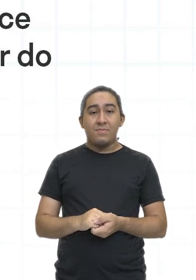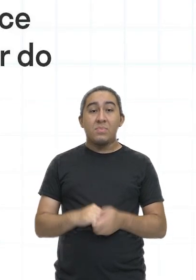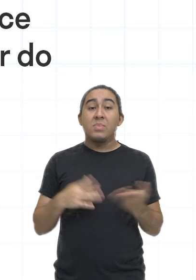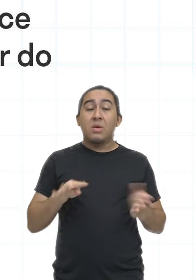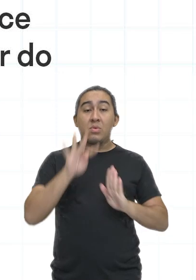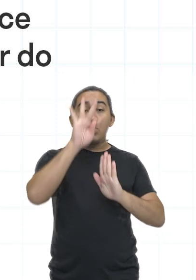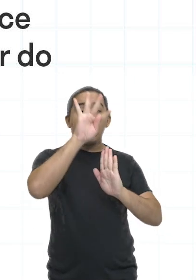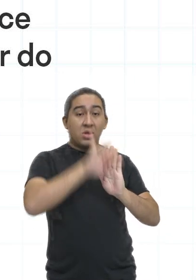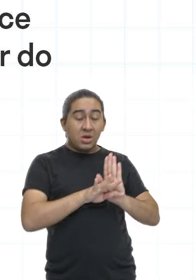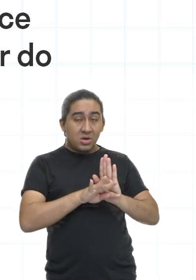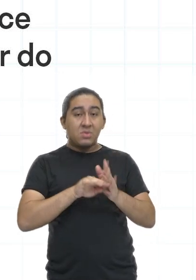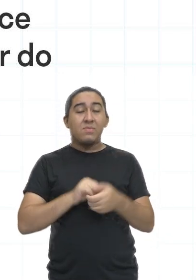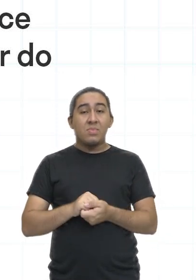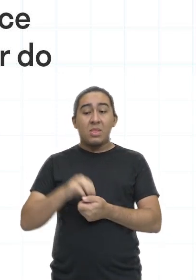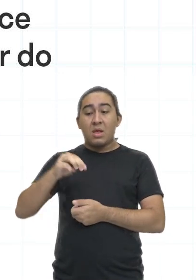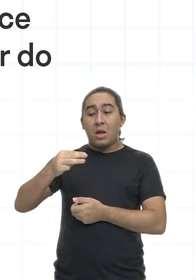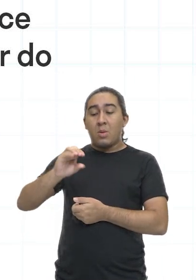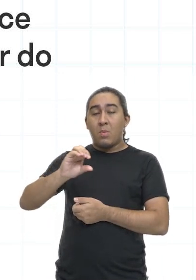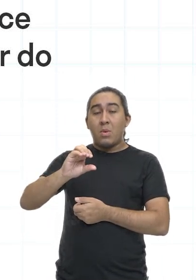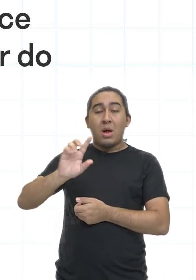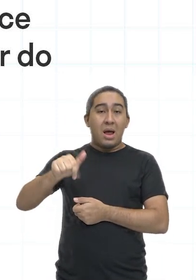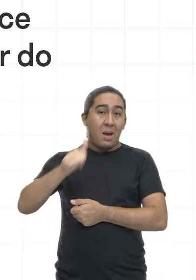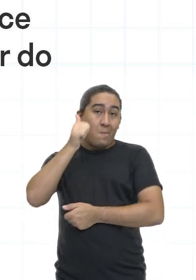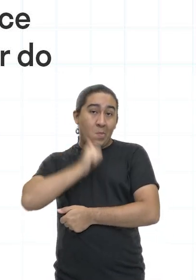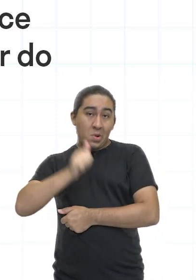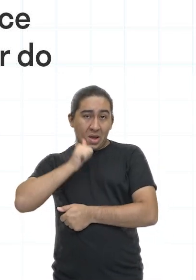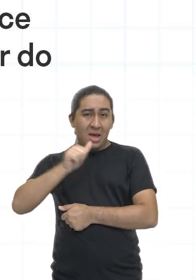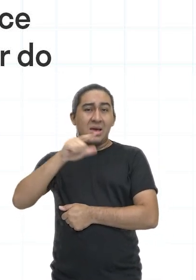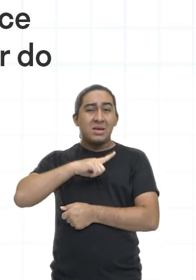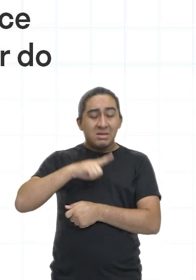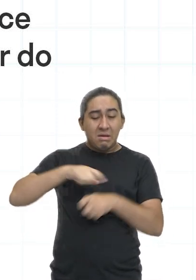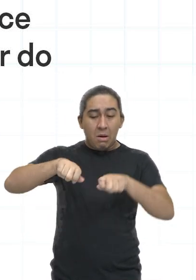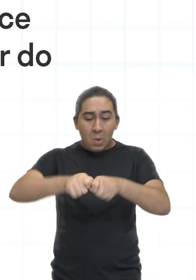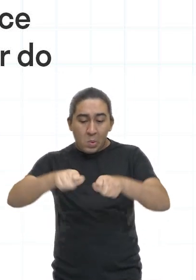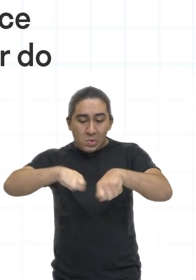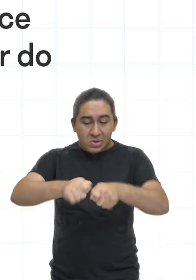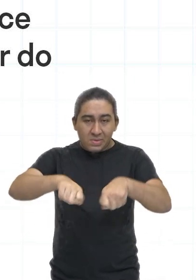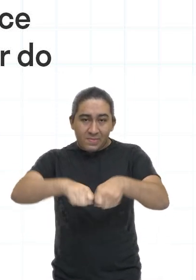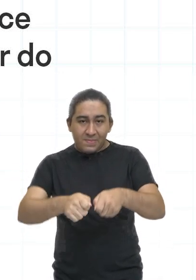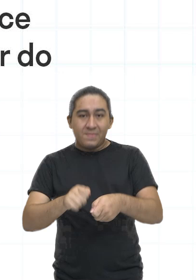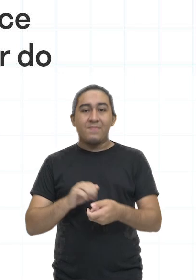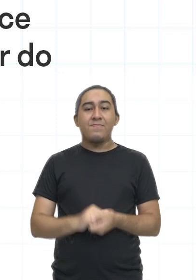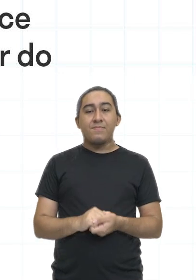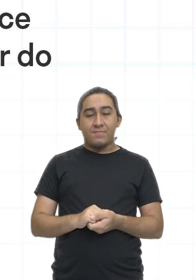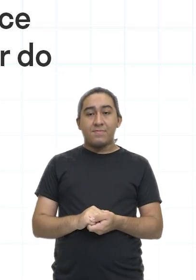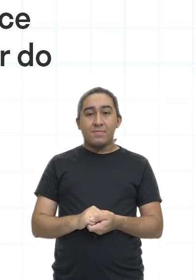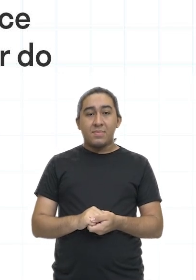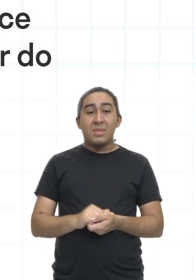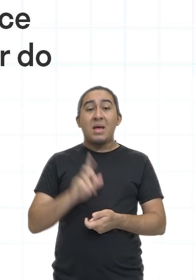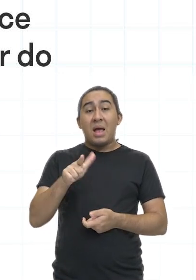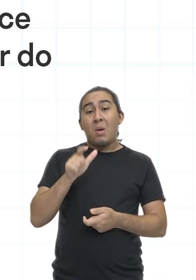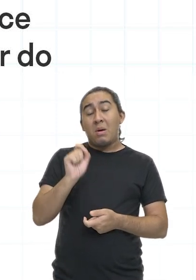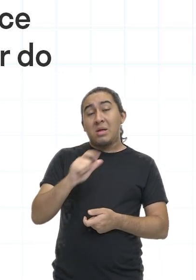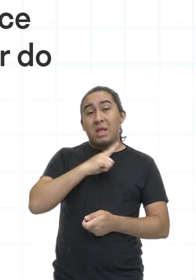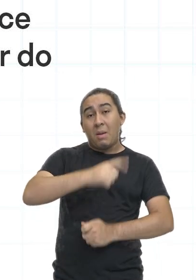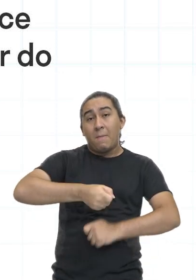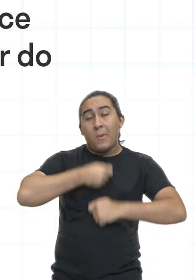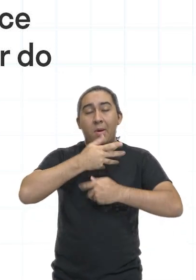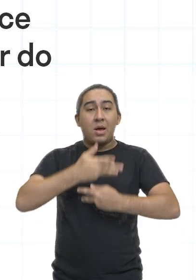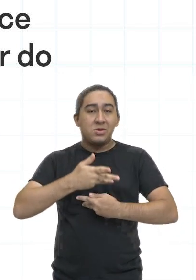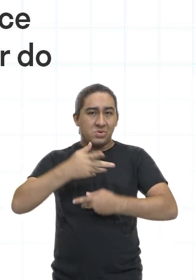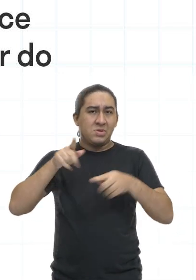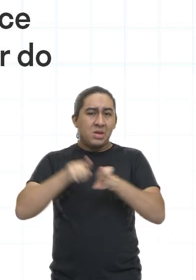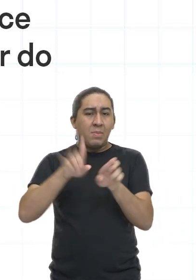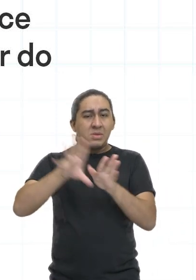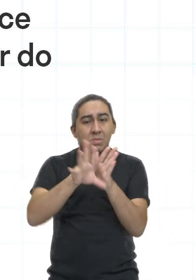o texto aí, A Moça Tecelã, tá? De Mariana Colassarte. É um conto poético e simbólico